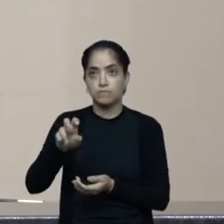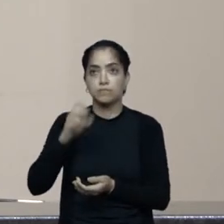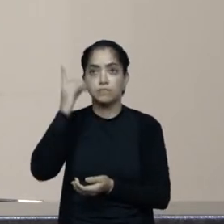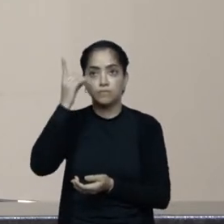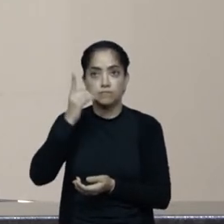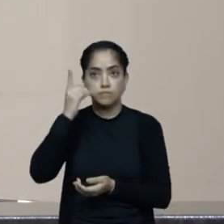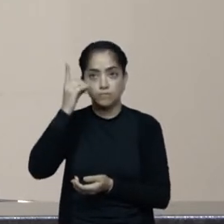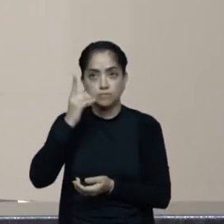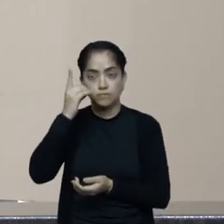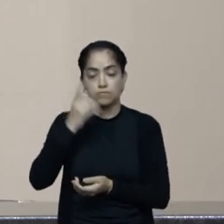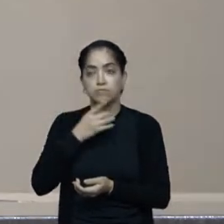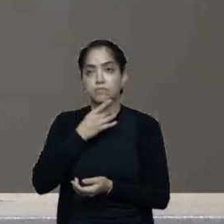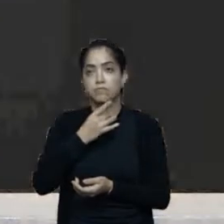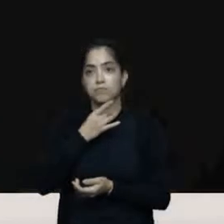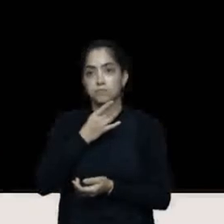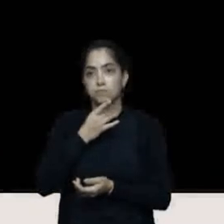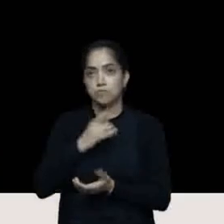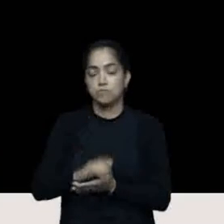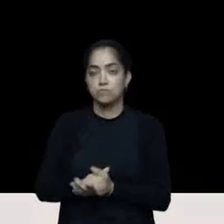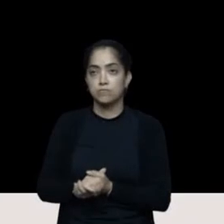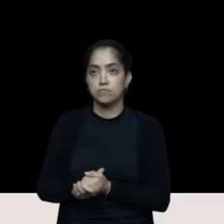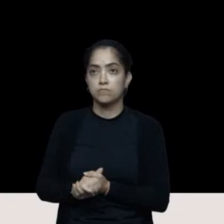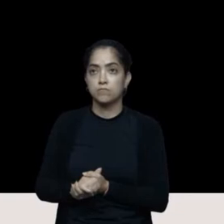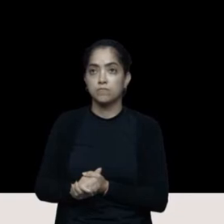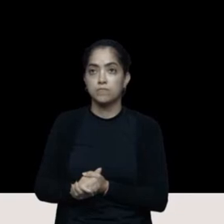Valdir Cobalcini.